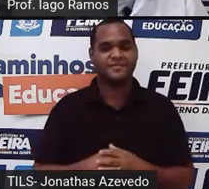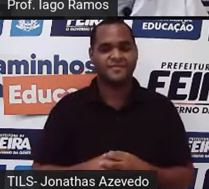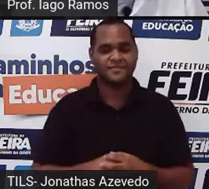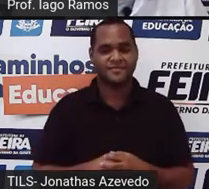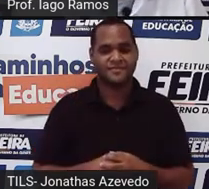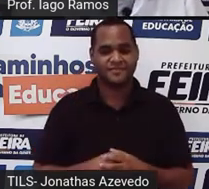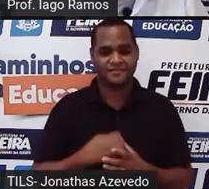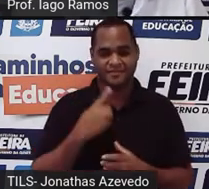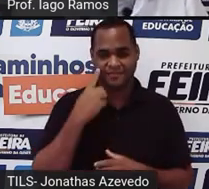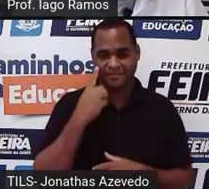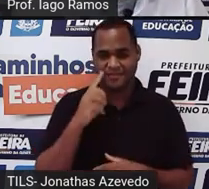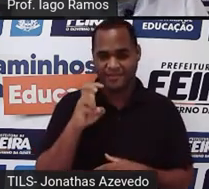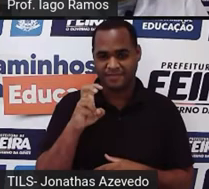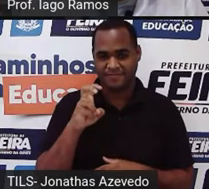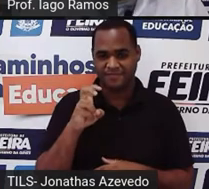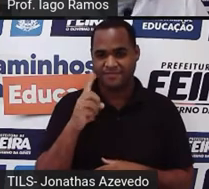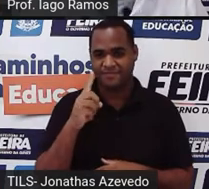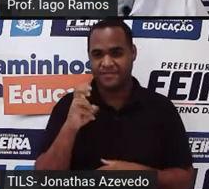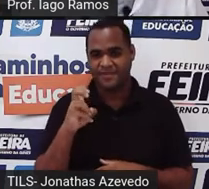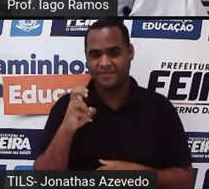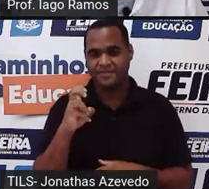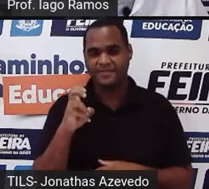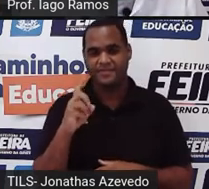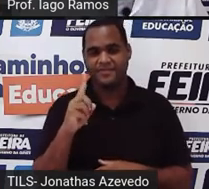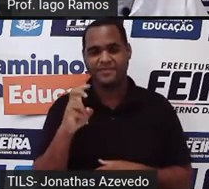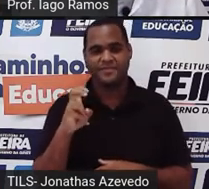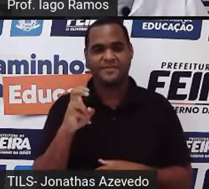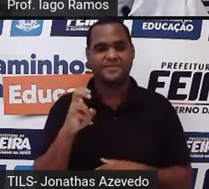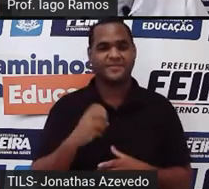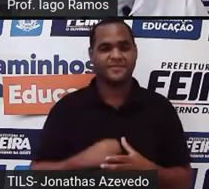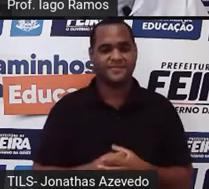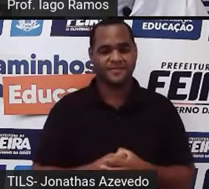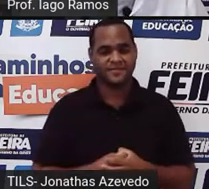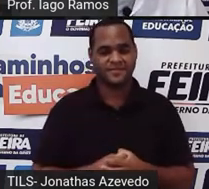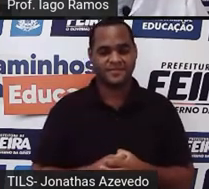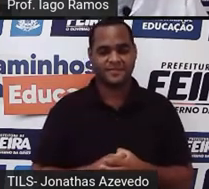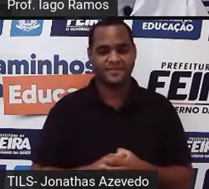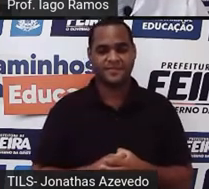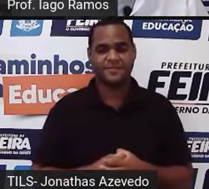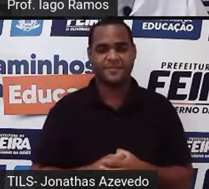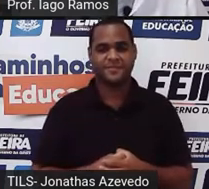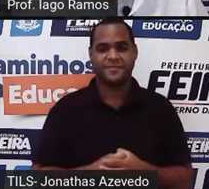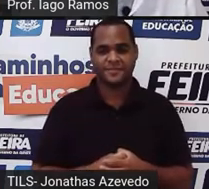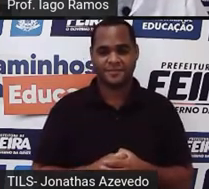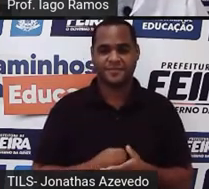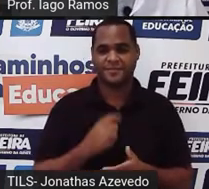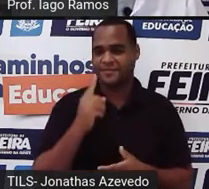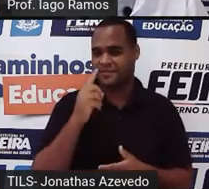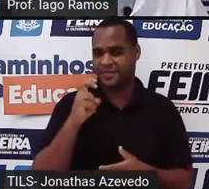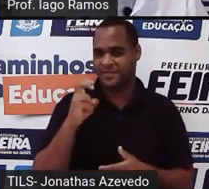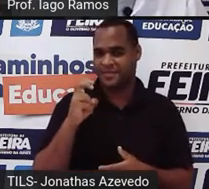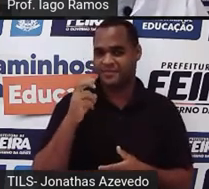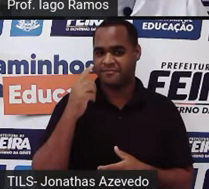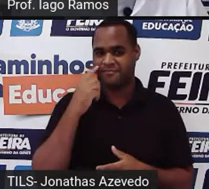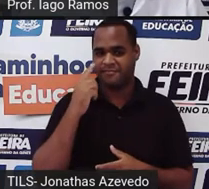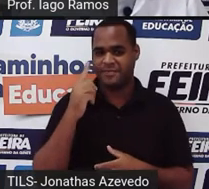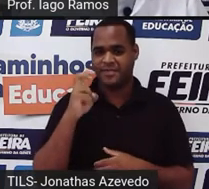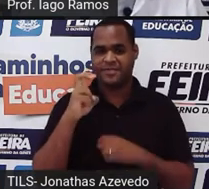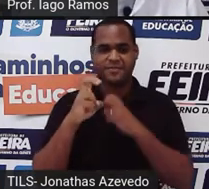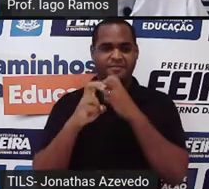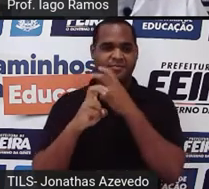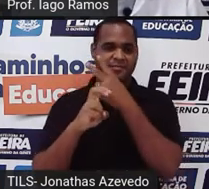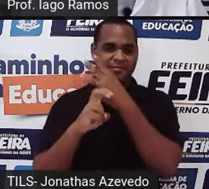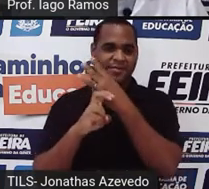faz 3 vezes 5, que é 15, tá bom? Aí esse 15 fica elevado a esse expoente